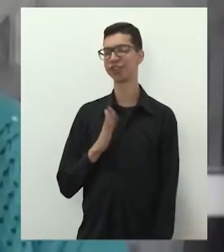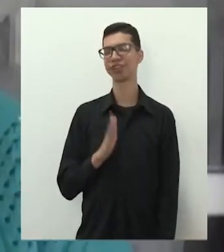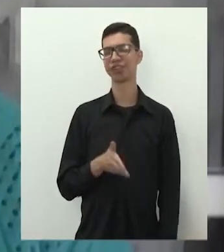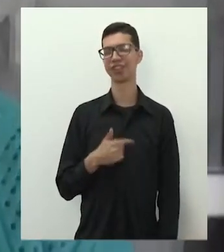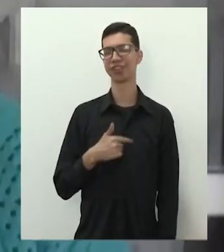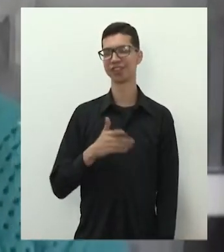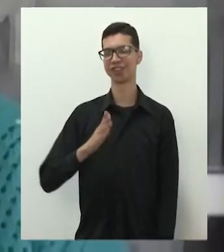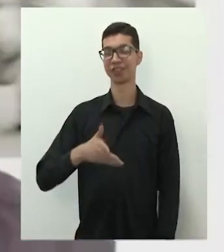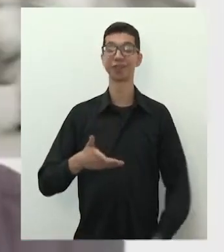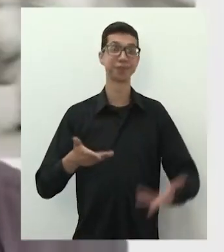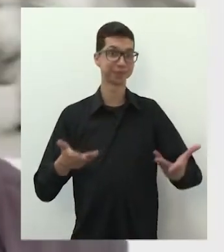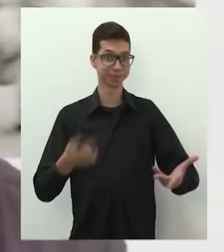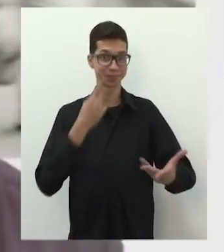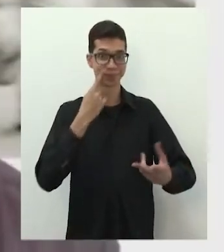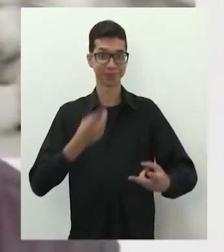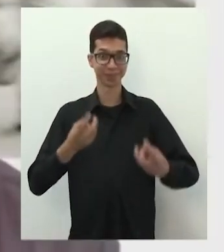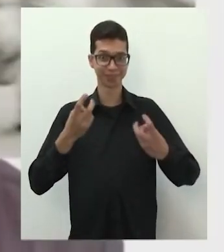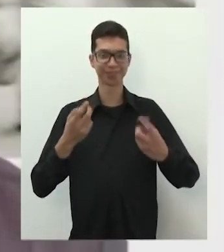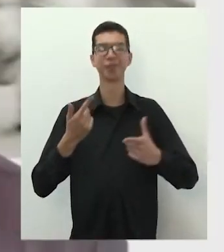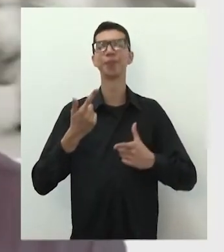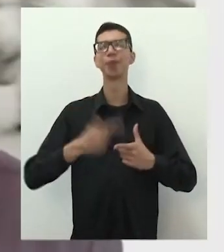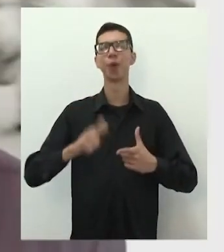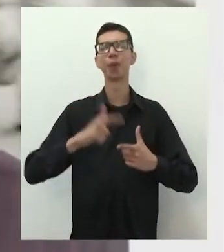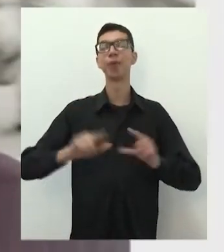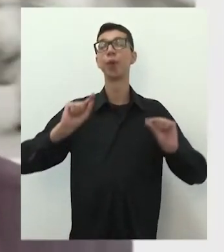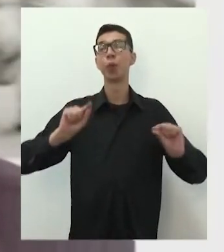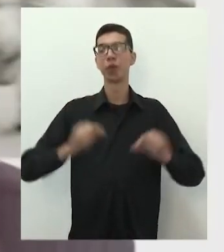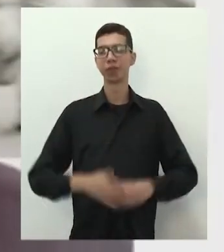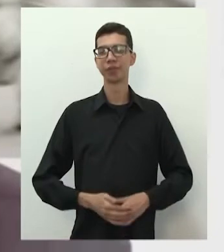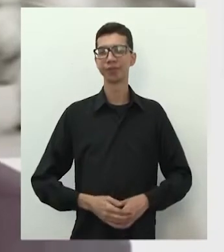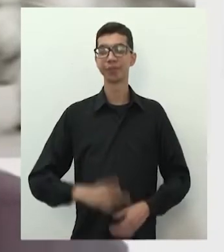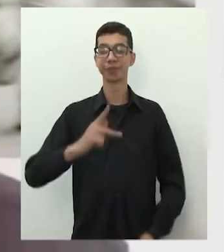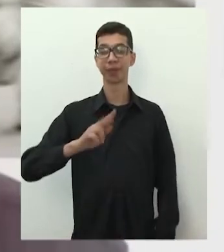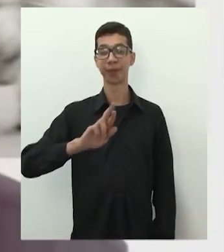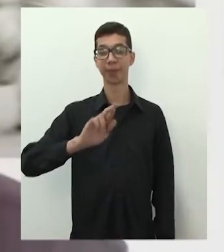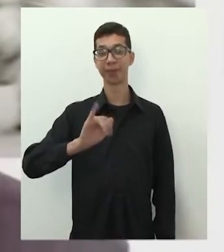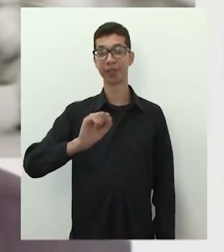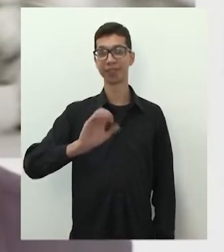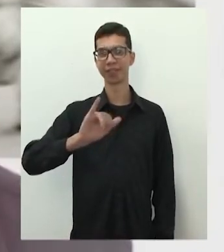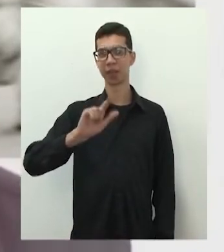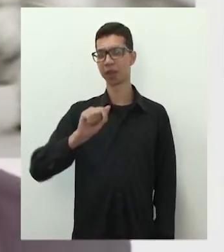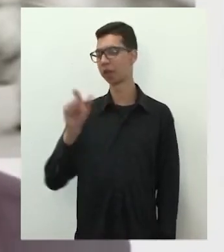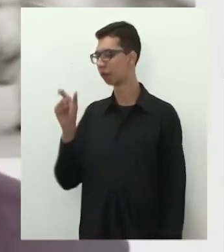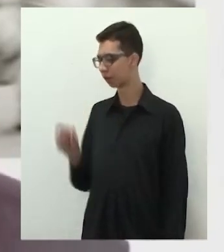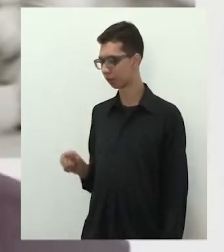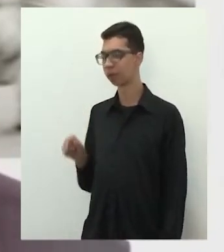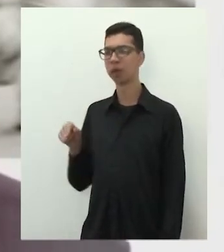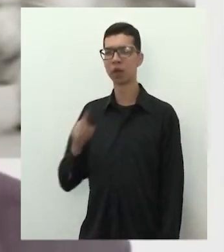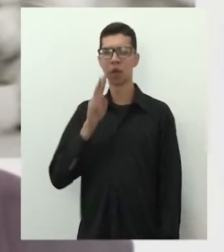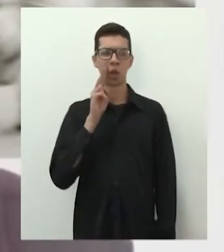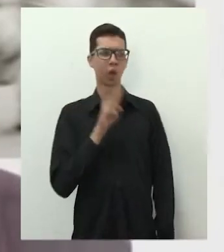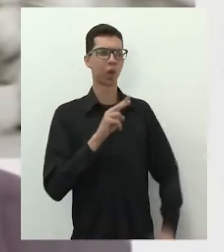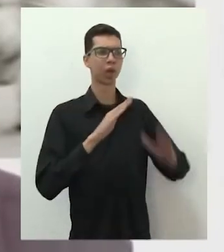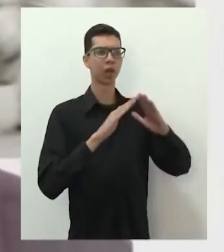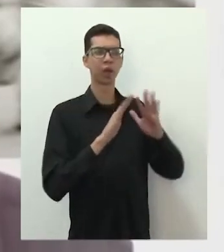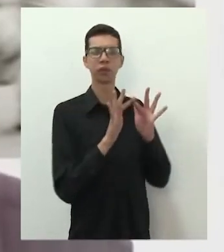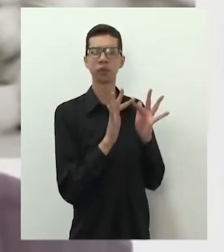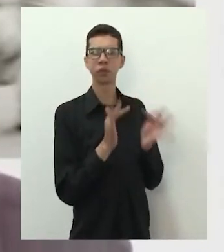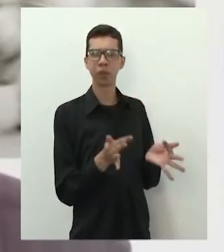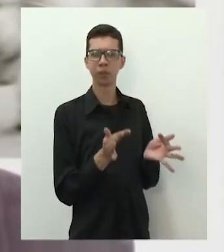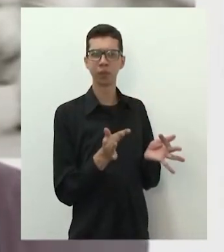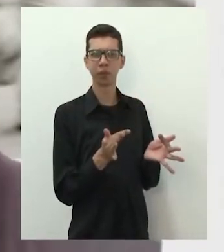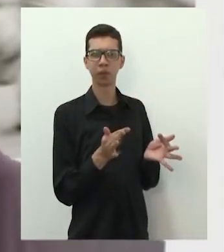Insta dela, ela encontra a Tânia num resort maravilhoso, num resort top,